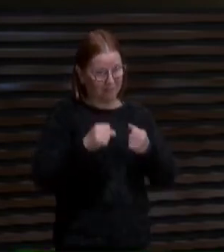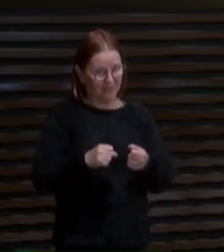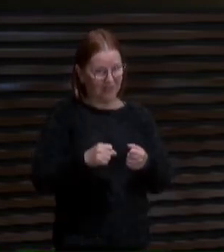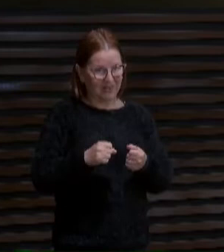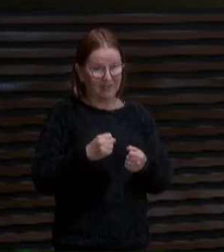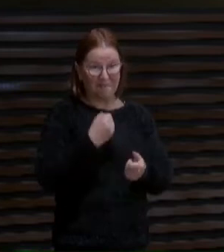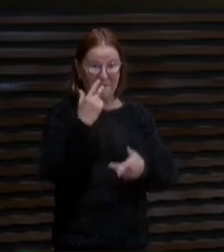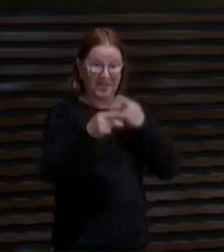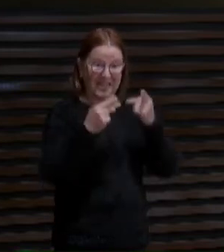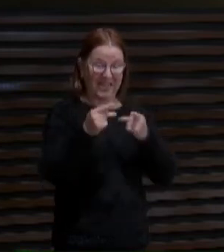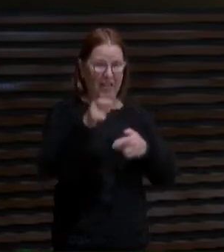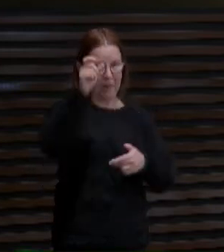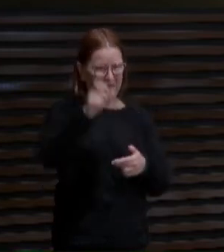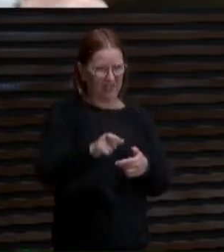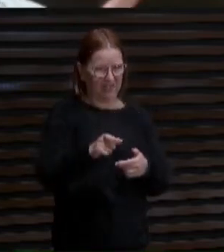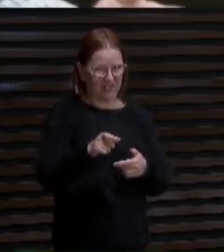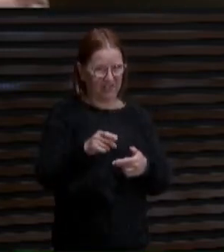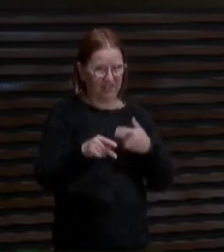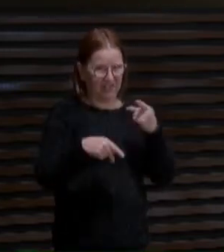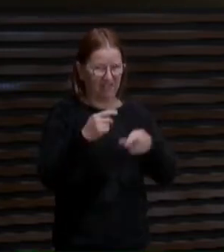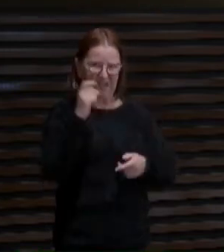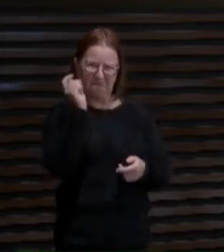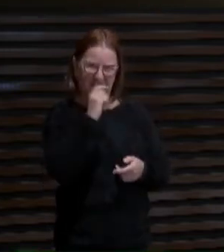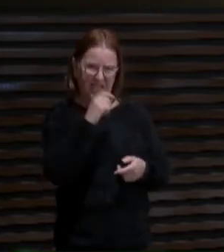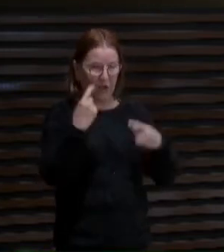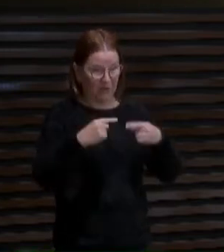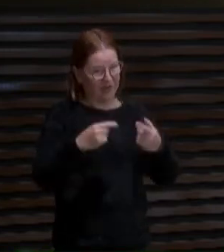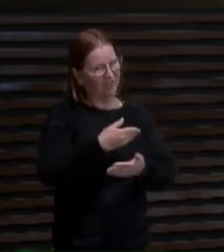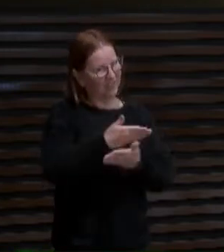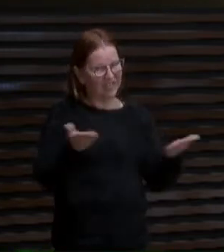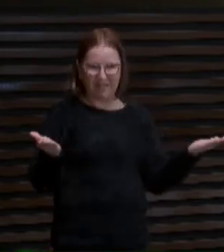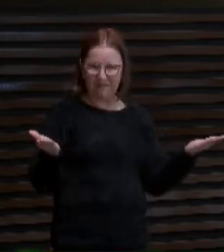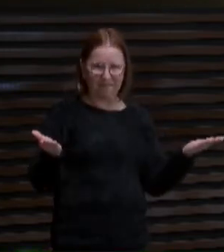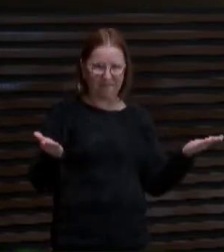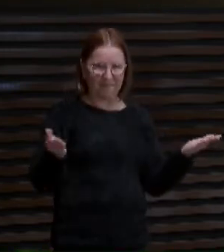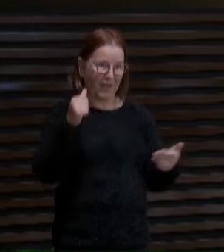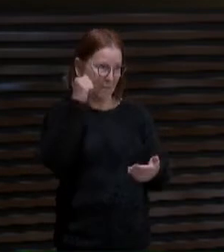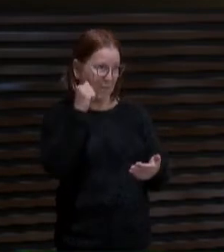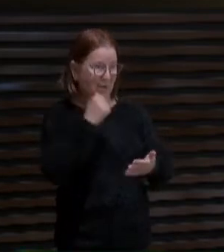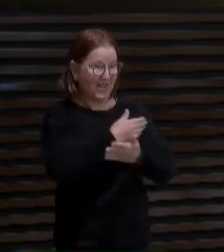aquele que tá mal dizendo você tem mulheres